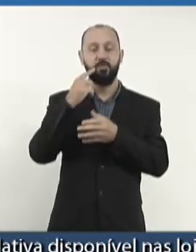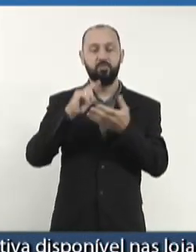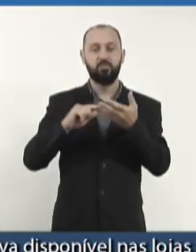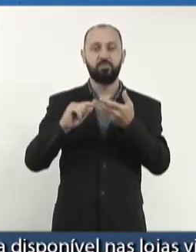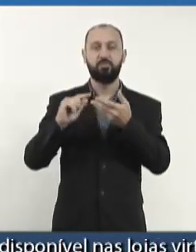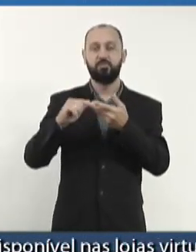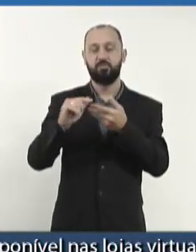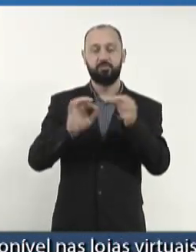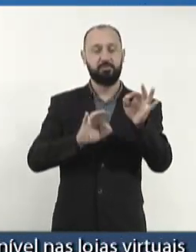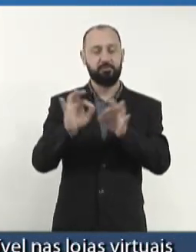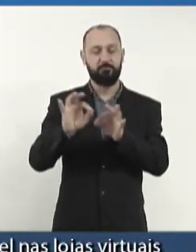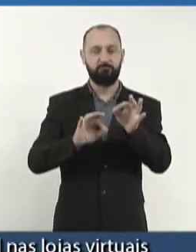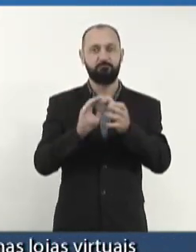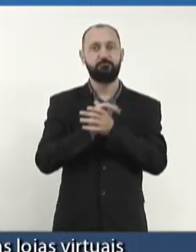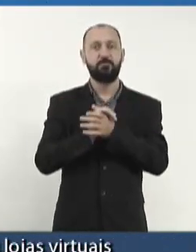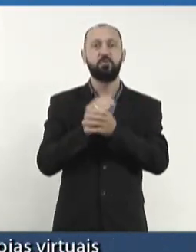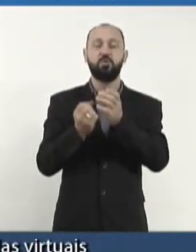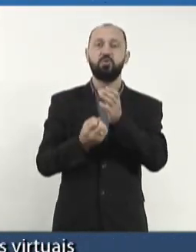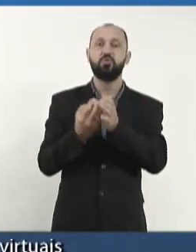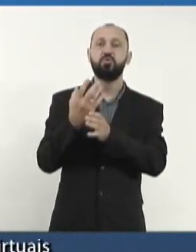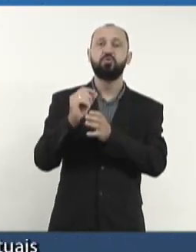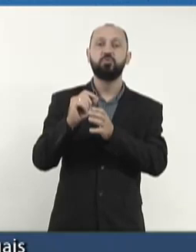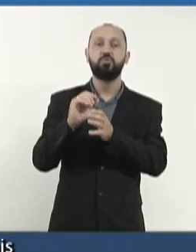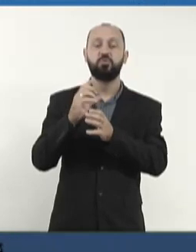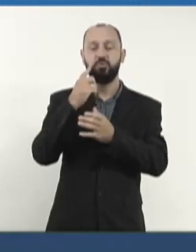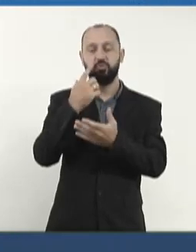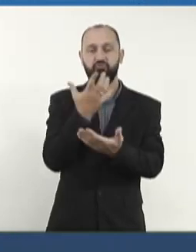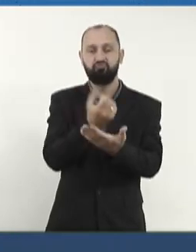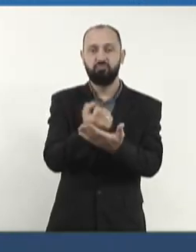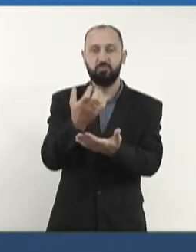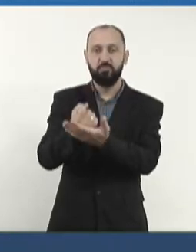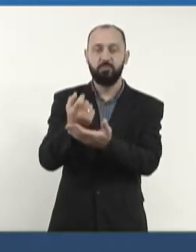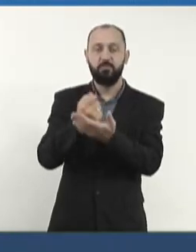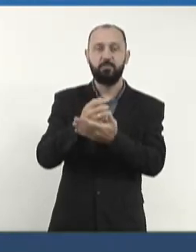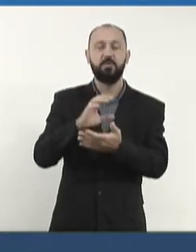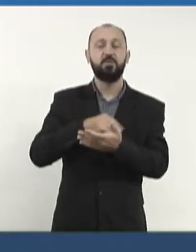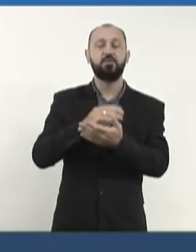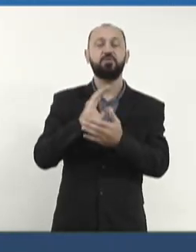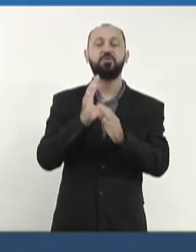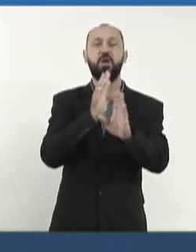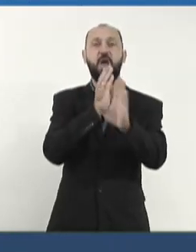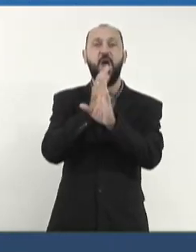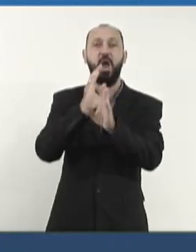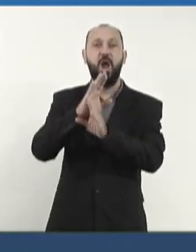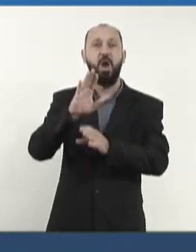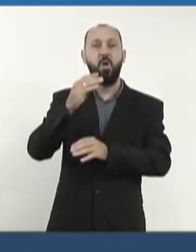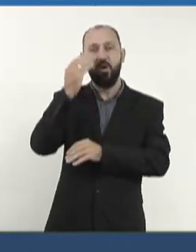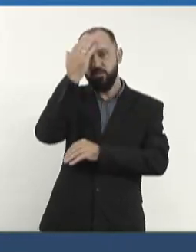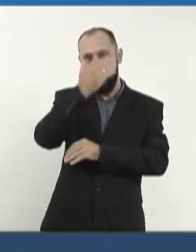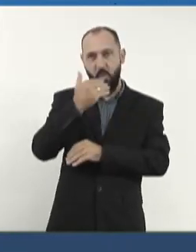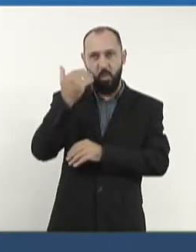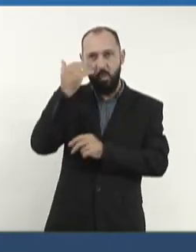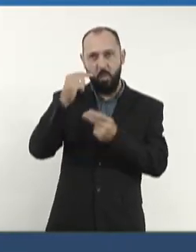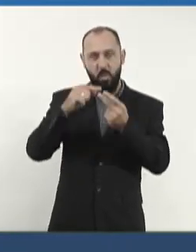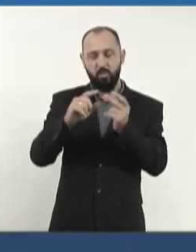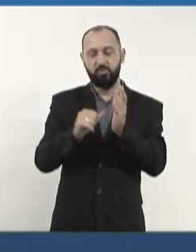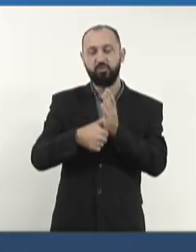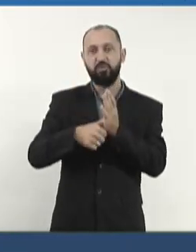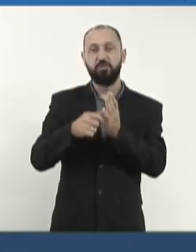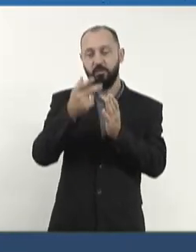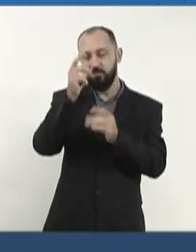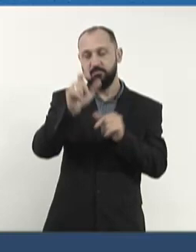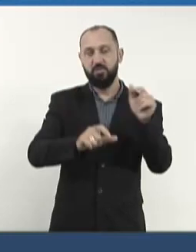providências. Fica instituído o Banco de Dados de Reconhecimento Facial e Digital de Crianças e Adolescentes